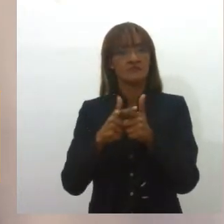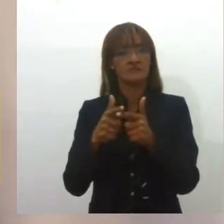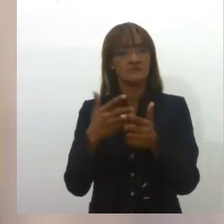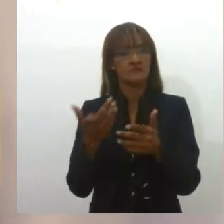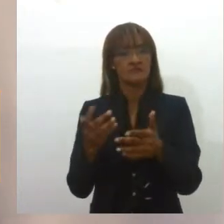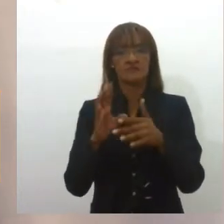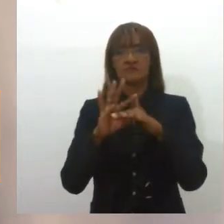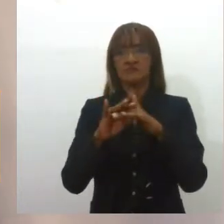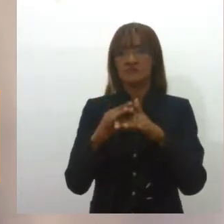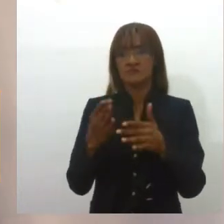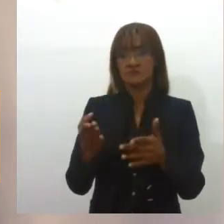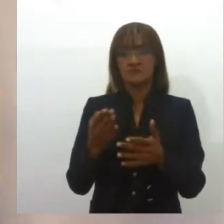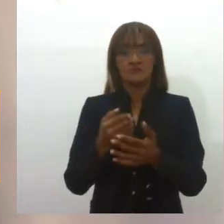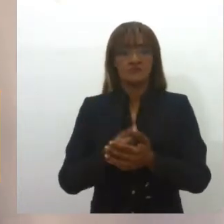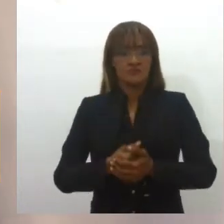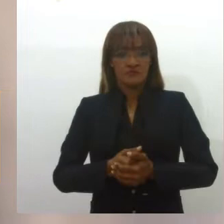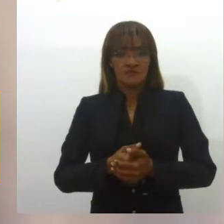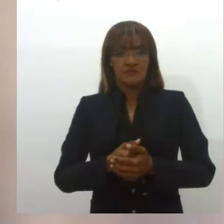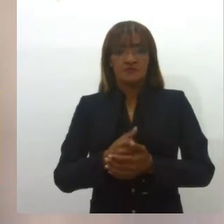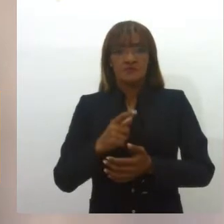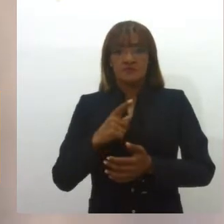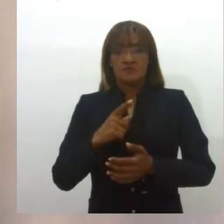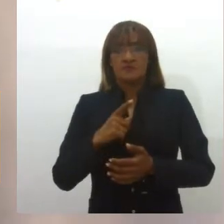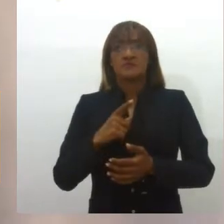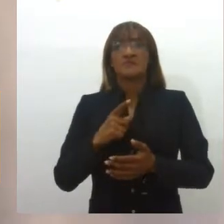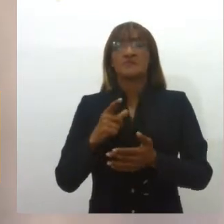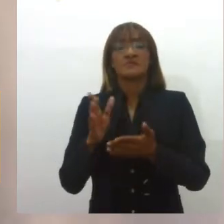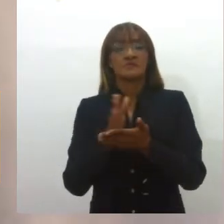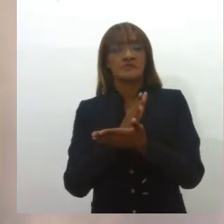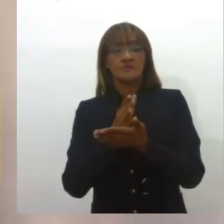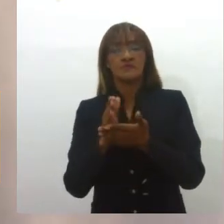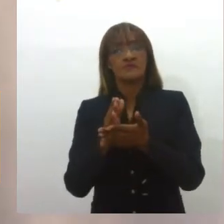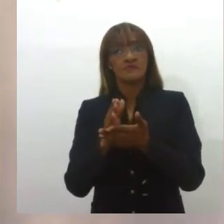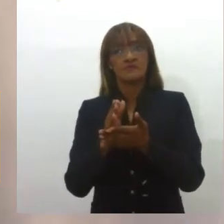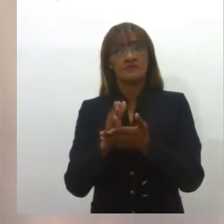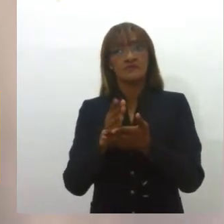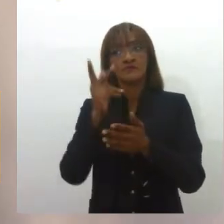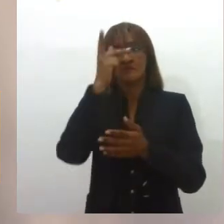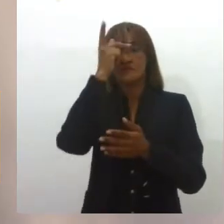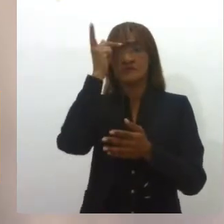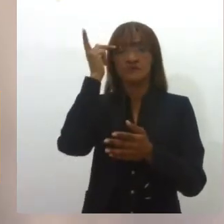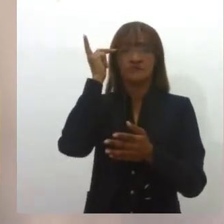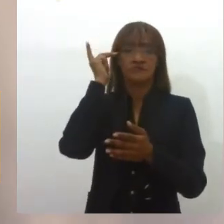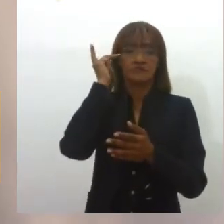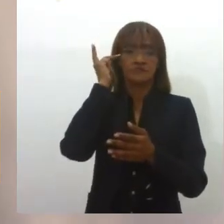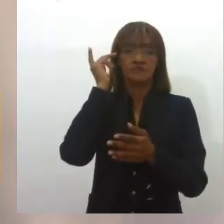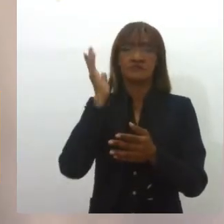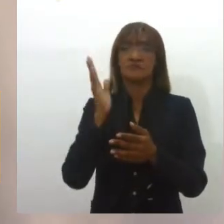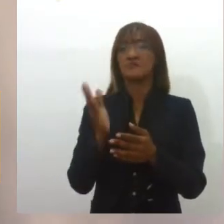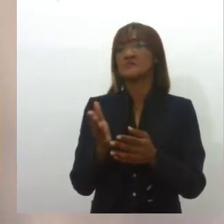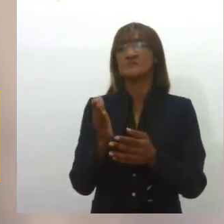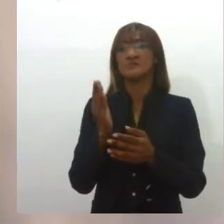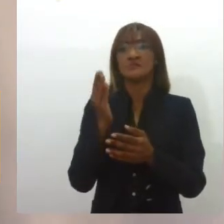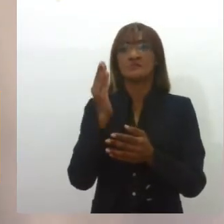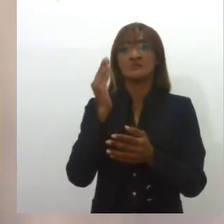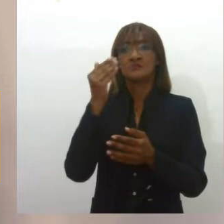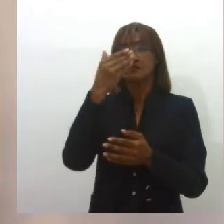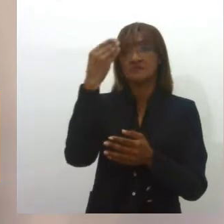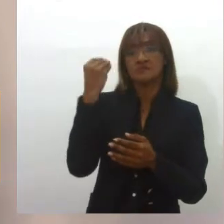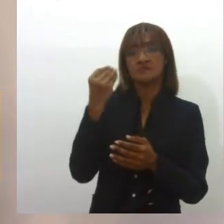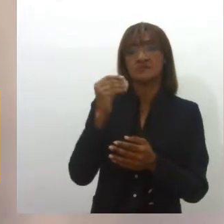na circulação, eles têm deficiências, alguns têm distúrbios neurológicos,